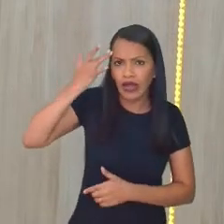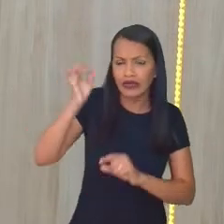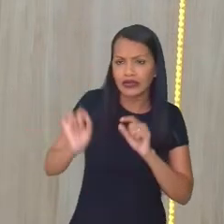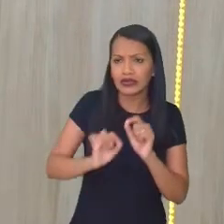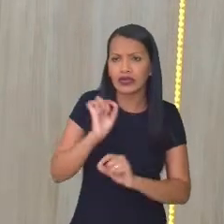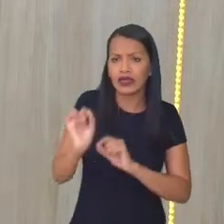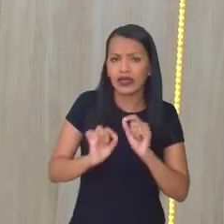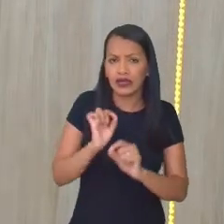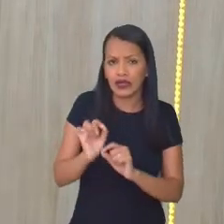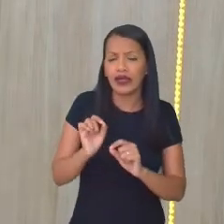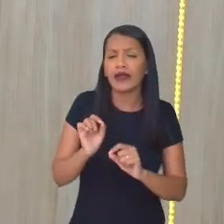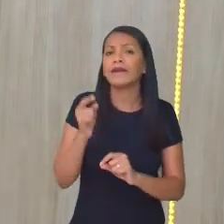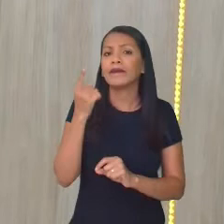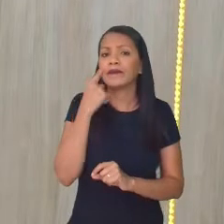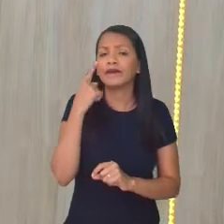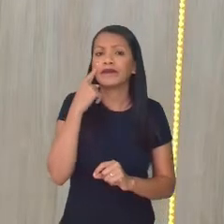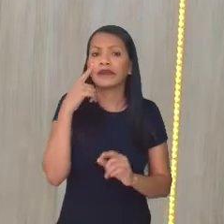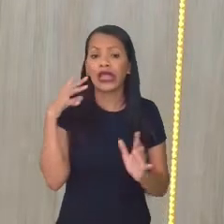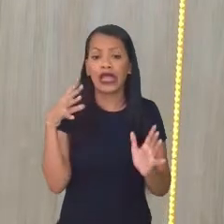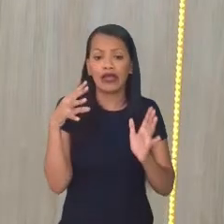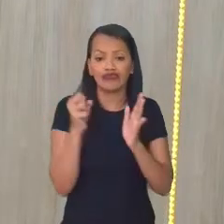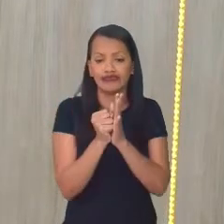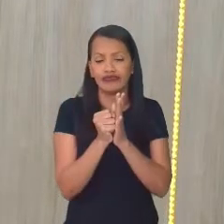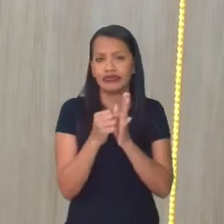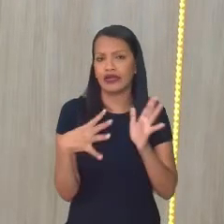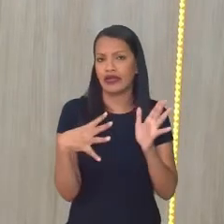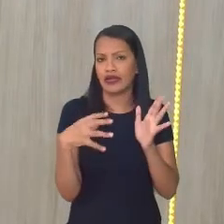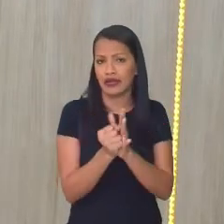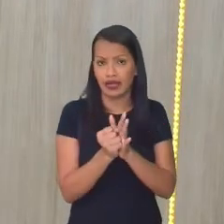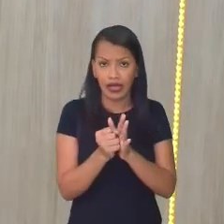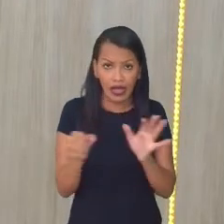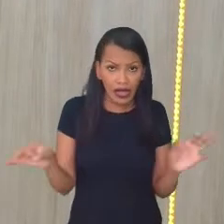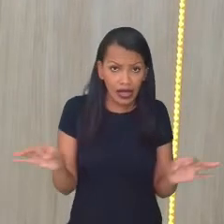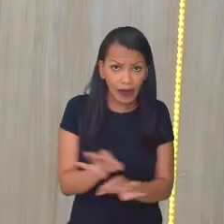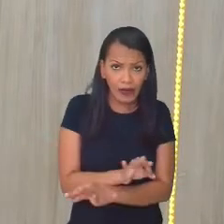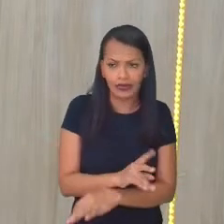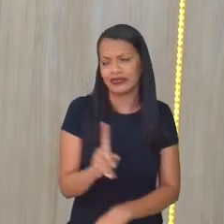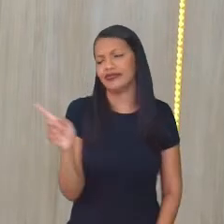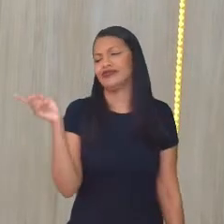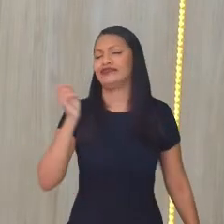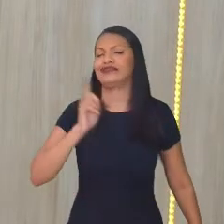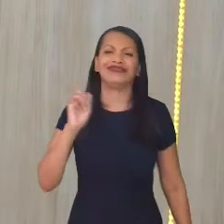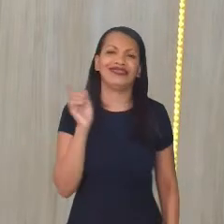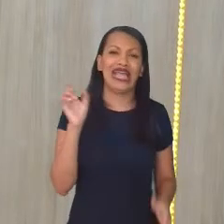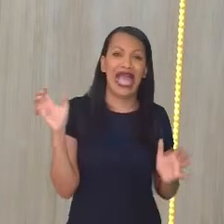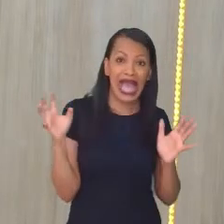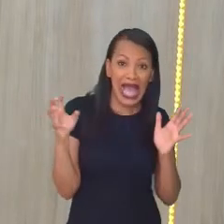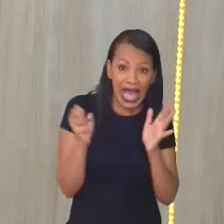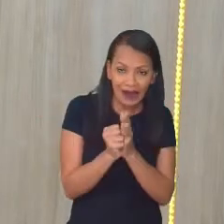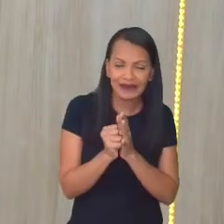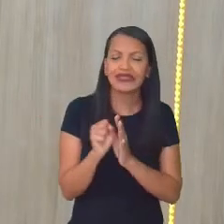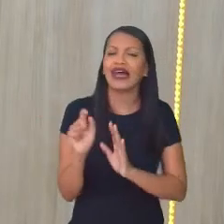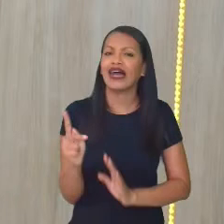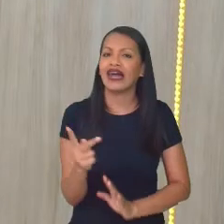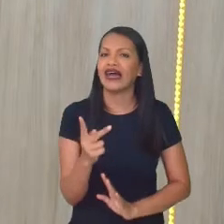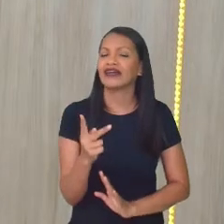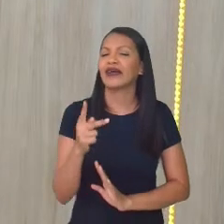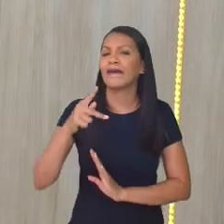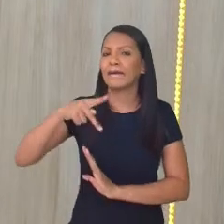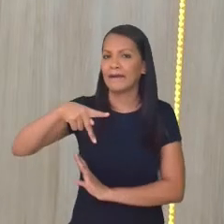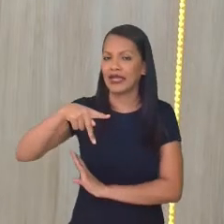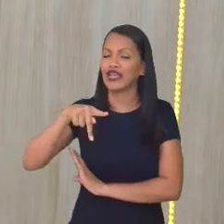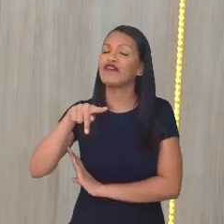que a AIDS, não é? Ela acabou, não é? O HIV está aí, minha gente. O HPV também.